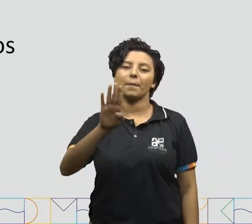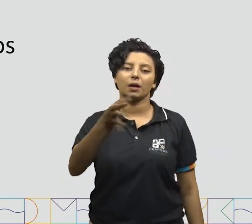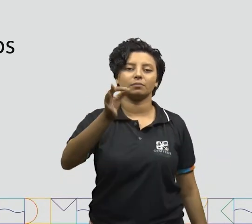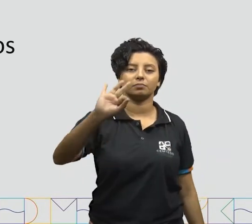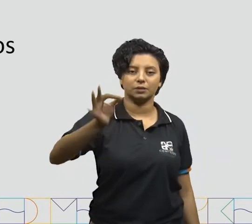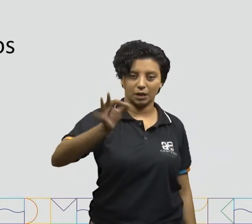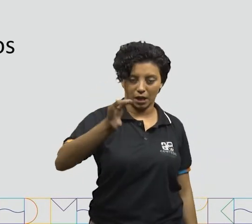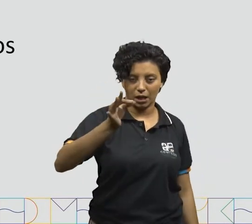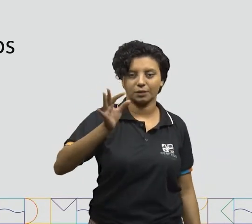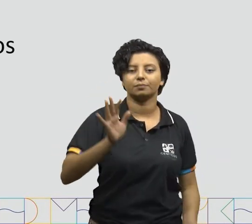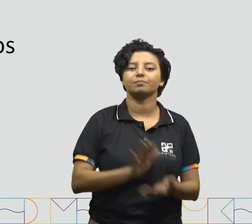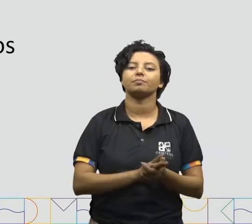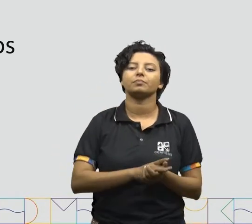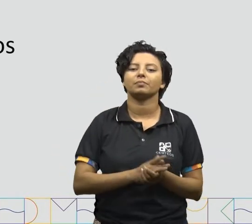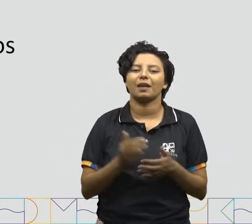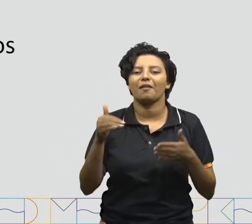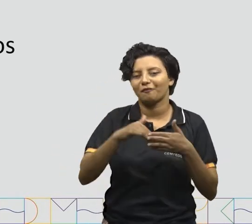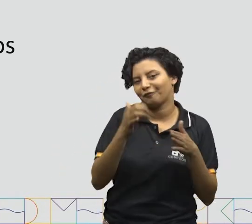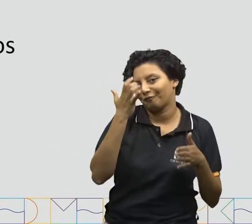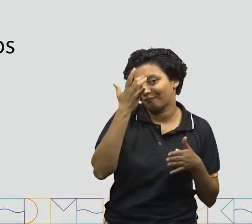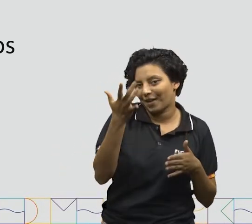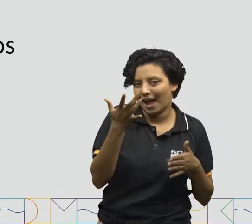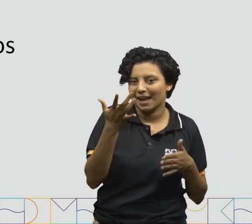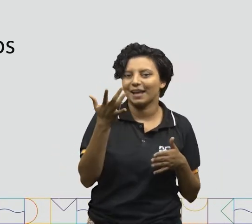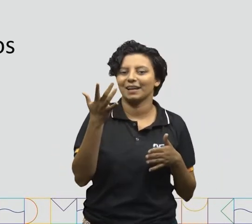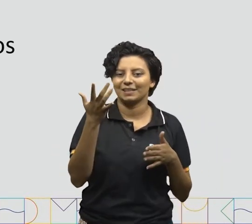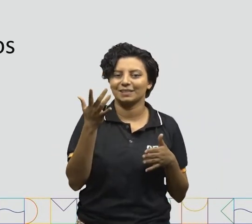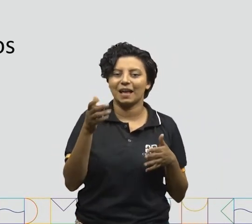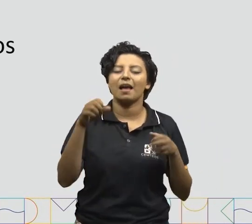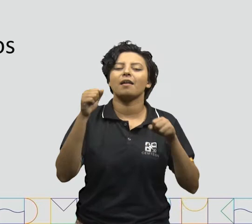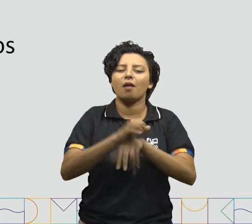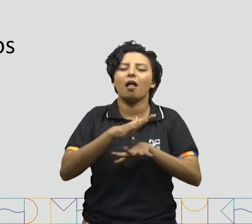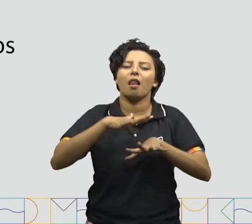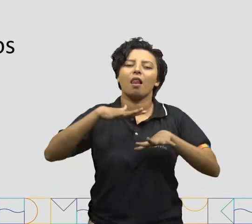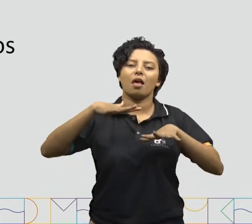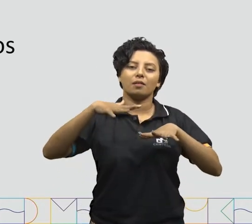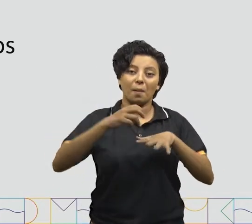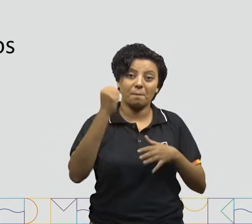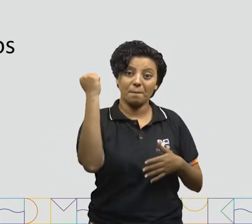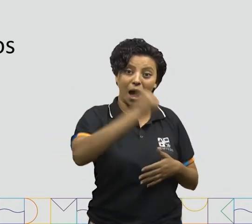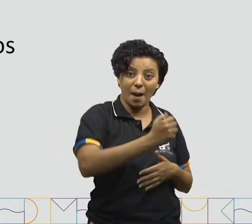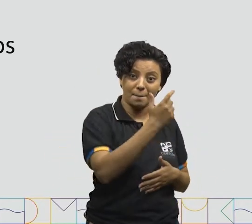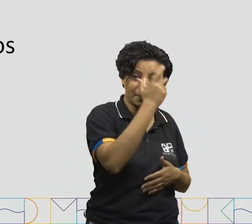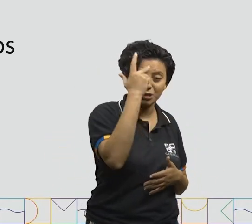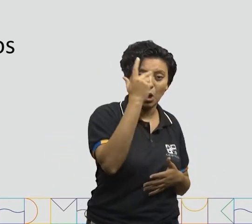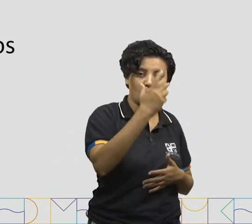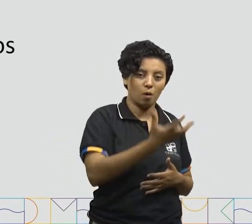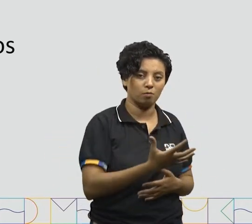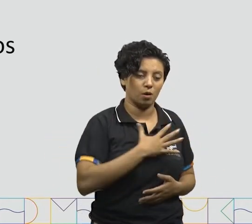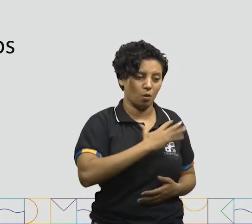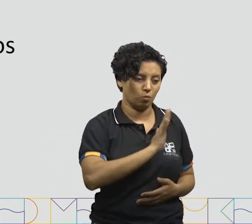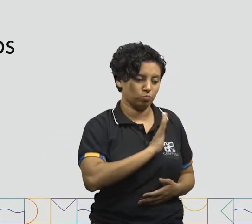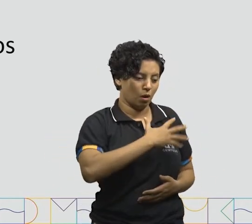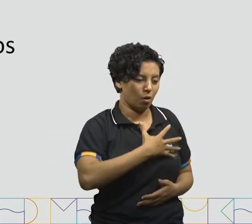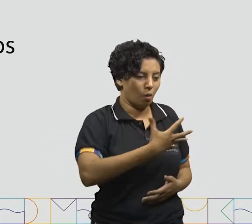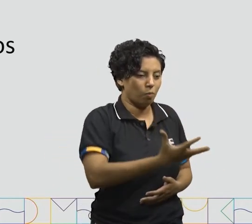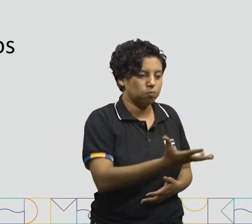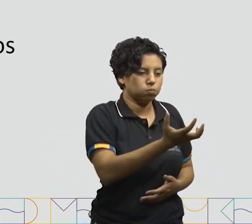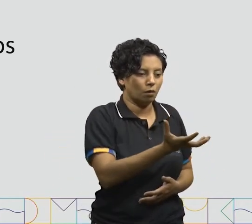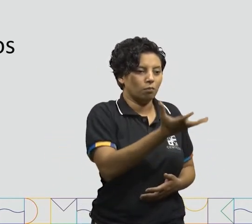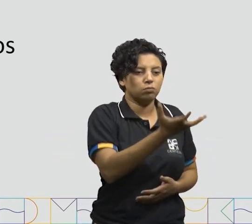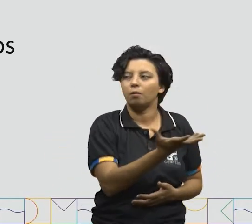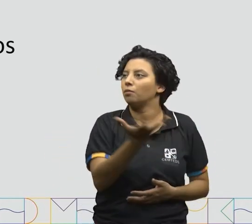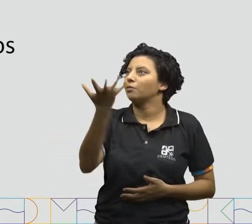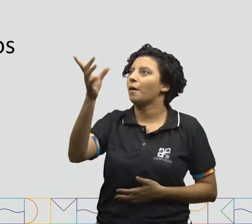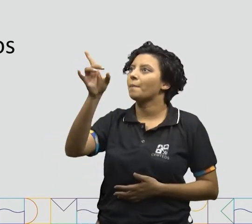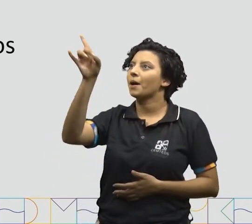letra B, Monã. E agora ficou fácil. Eram realizados sacrifícios humanos em sua homenagem, considerado